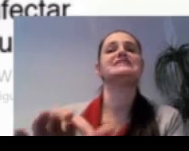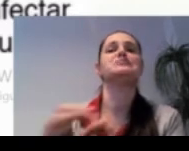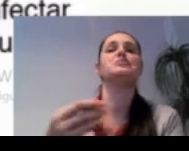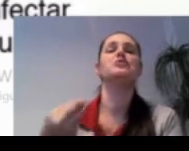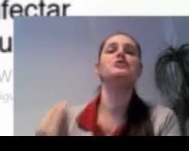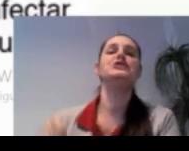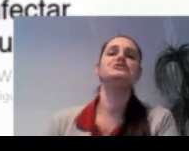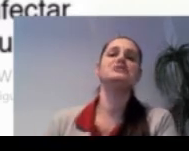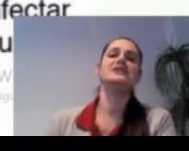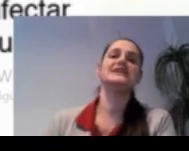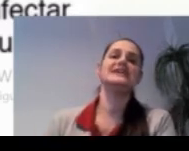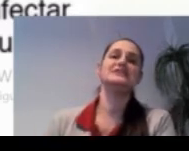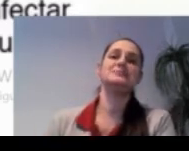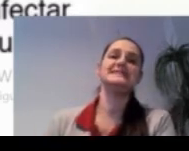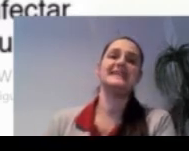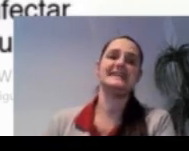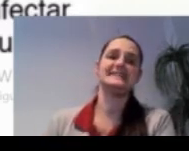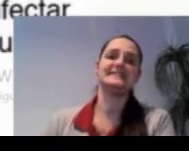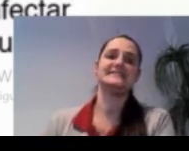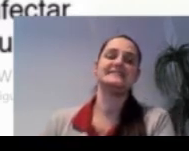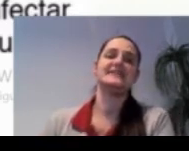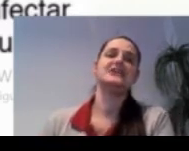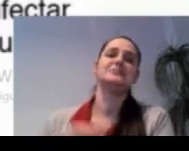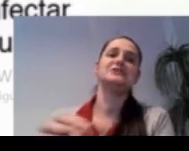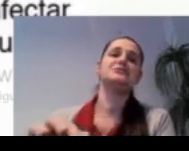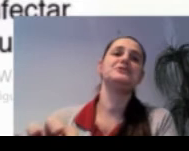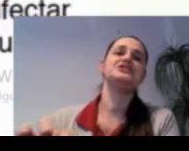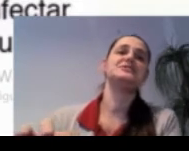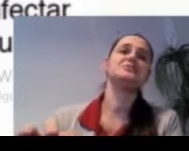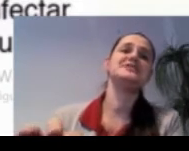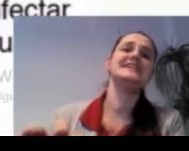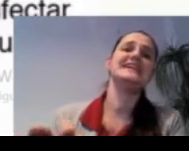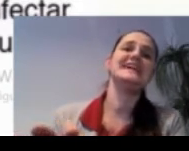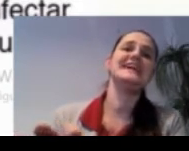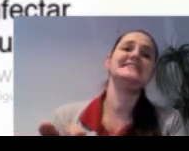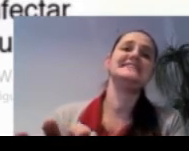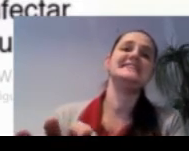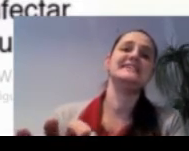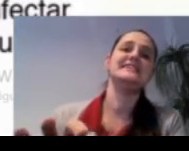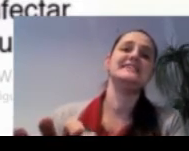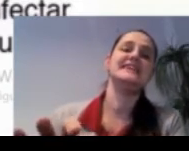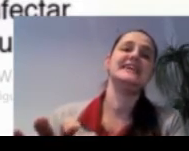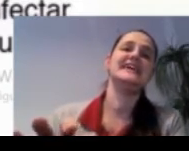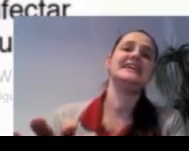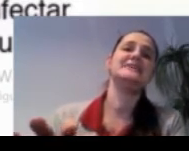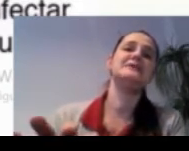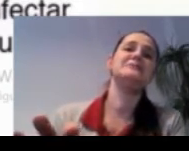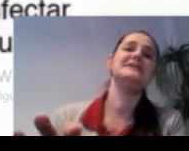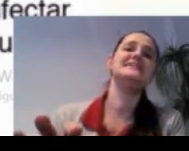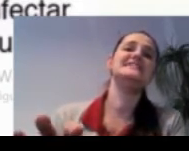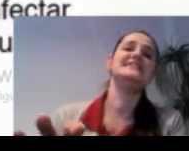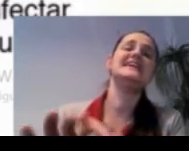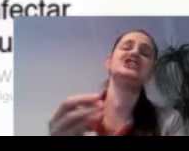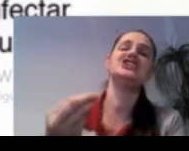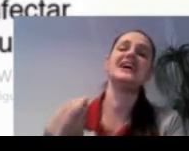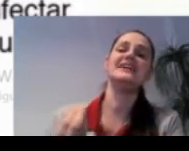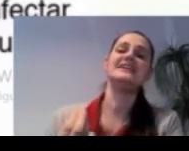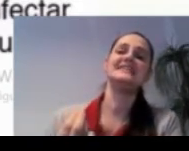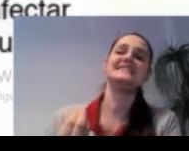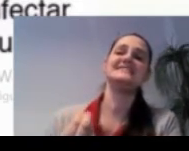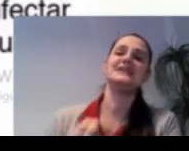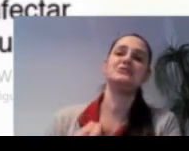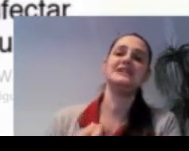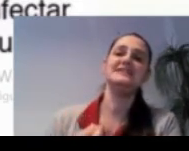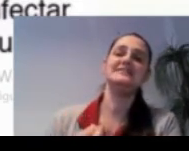são proteínas muito especiais. Principalmente essa proteína S, que ela permite se